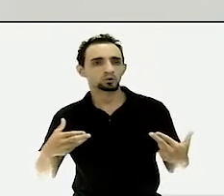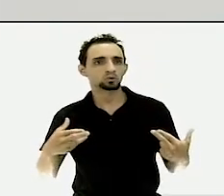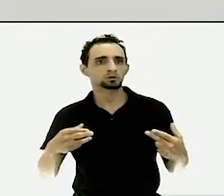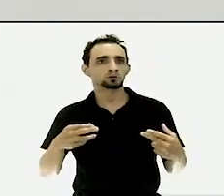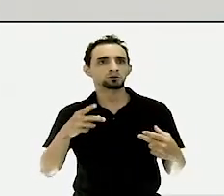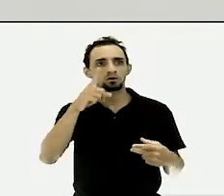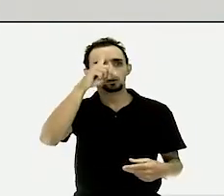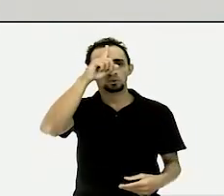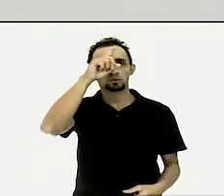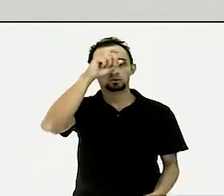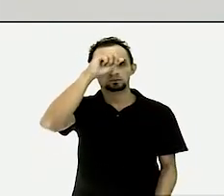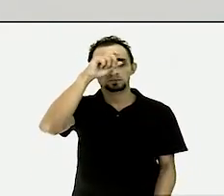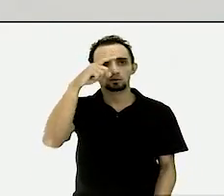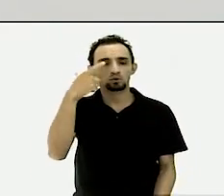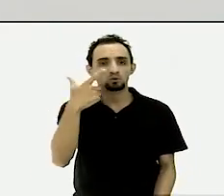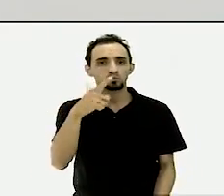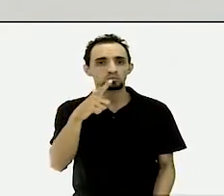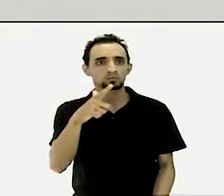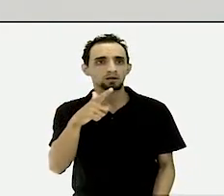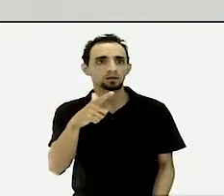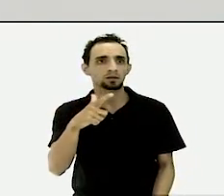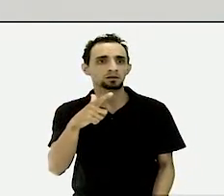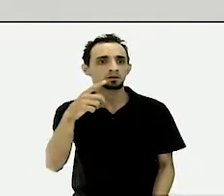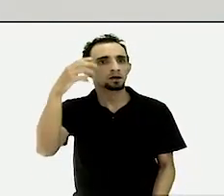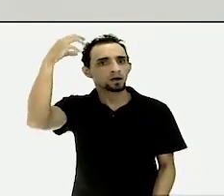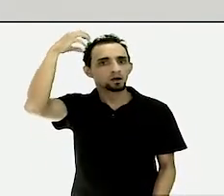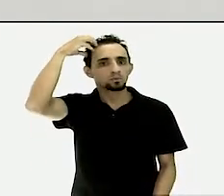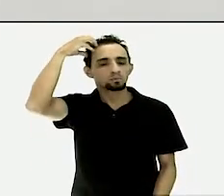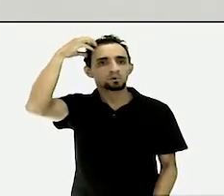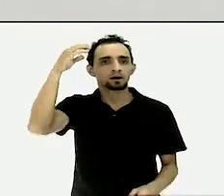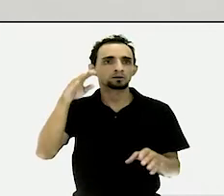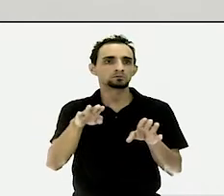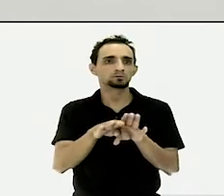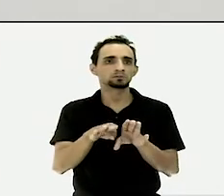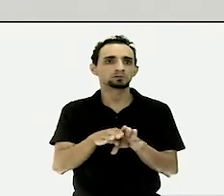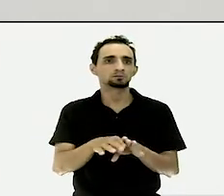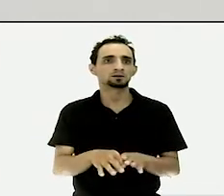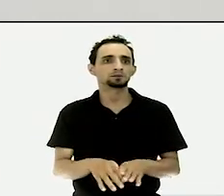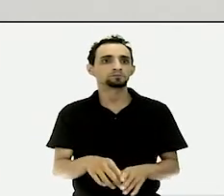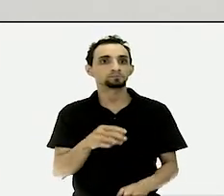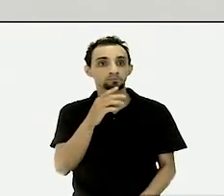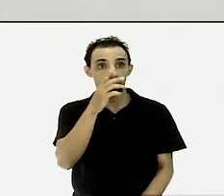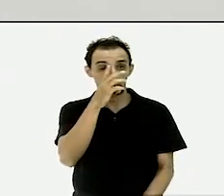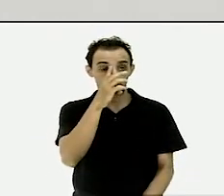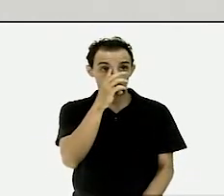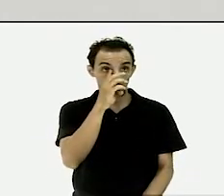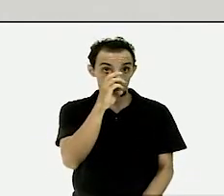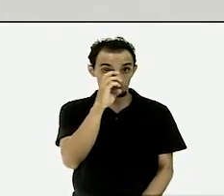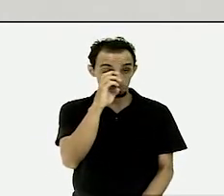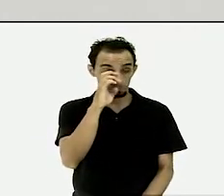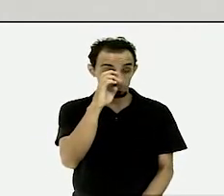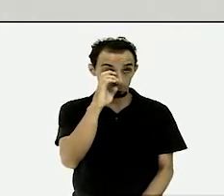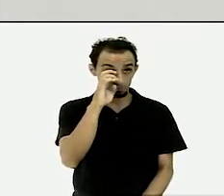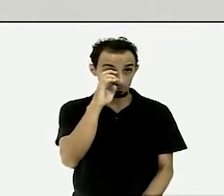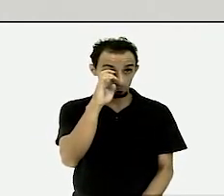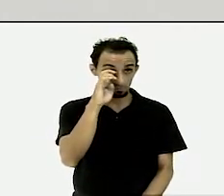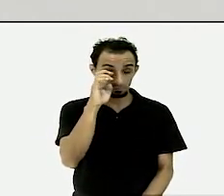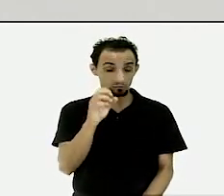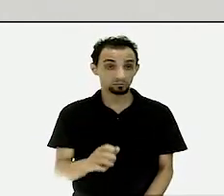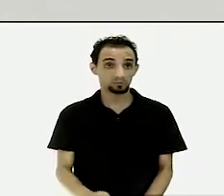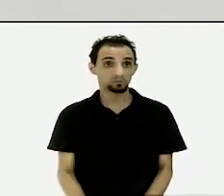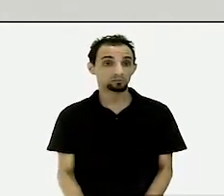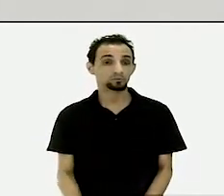e em relação à UPA e o hospital também. Então, a gente já fica contente desse bom relacionamento. E nós estivemos em Brasília,